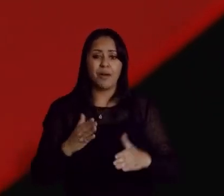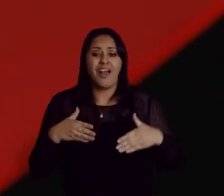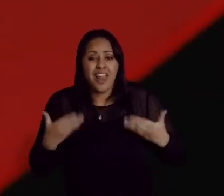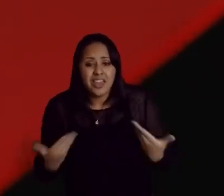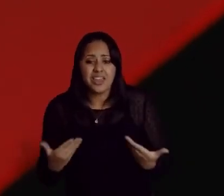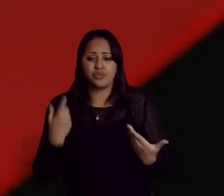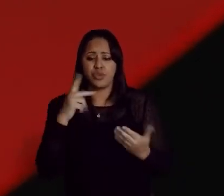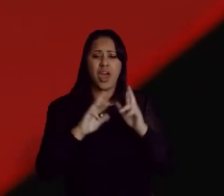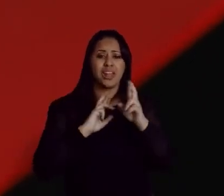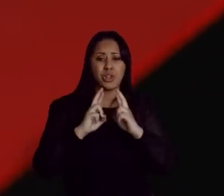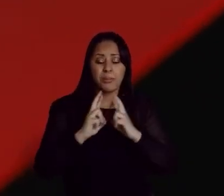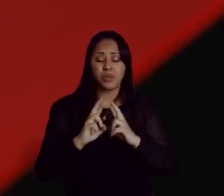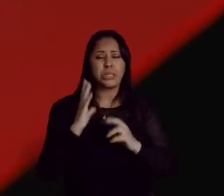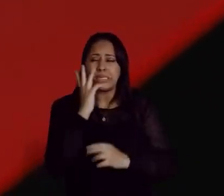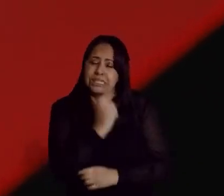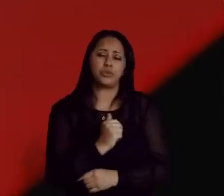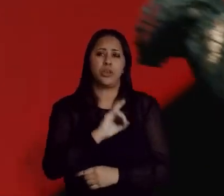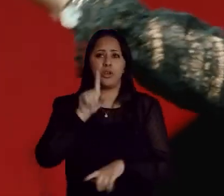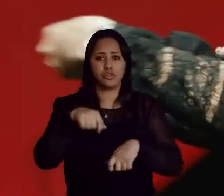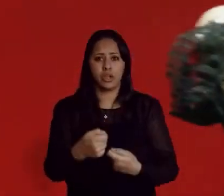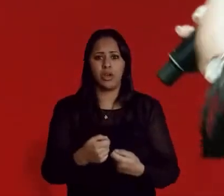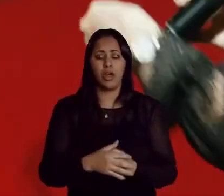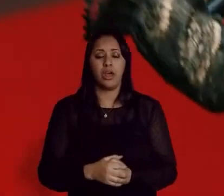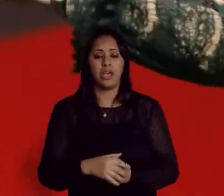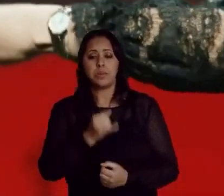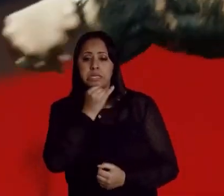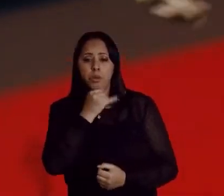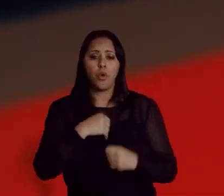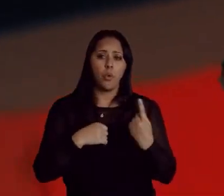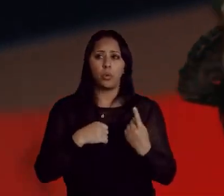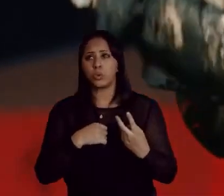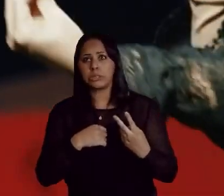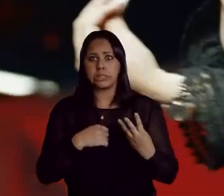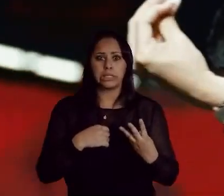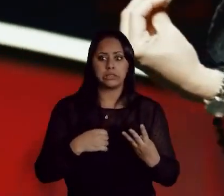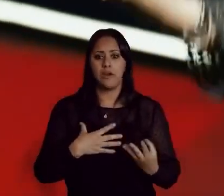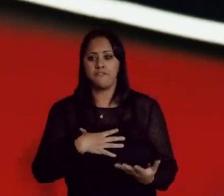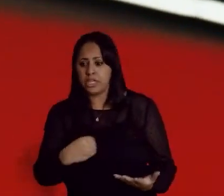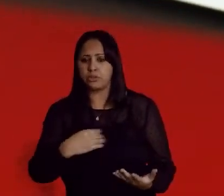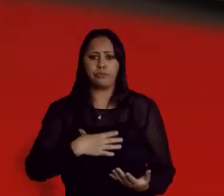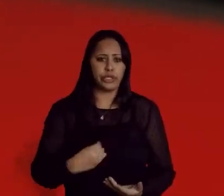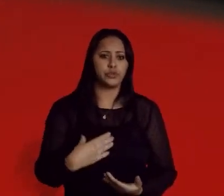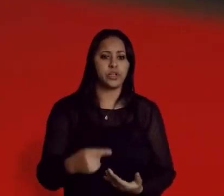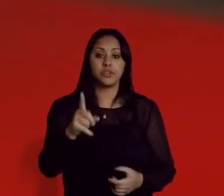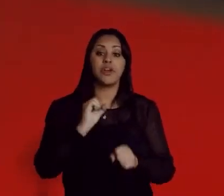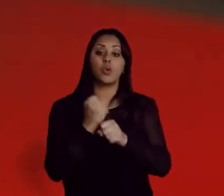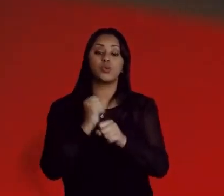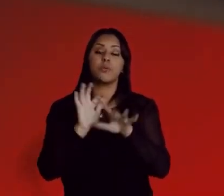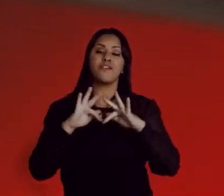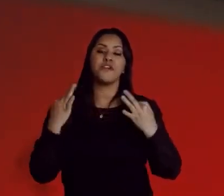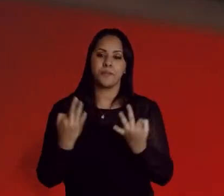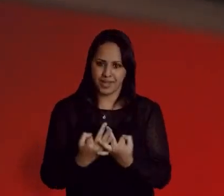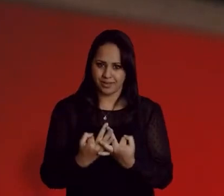casamento, nesse relacionamento lindo, que daqui a pouco vai chegando 1, 2, 3, vai aumentando então os filhos e você vai construir uma